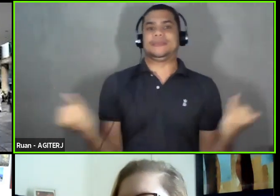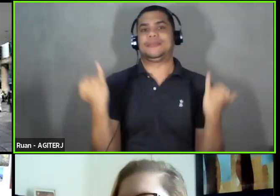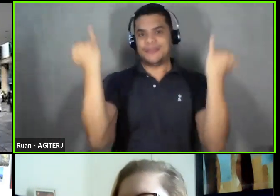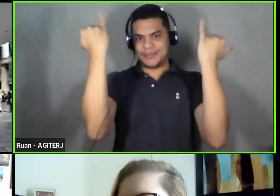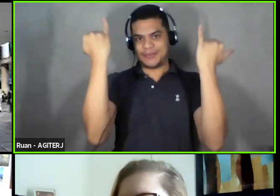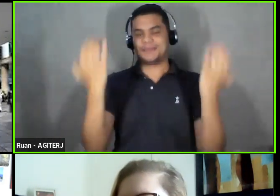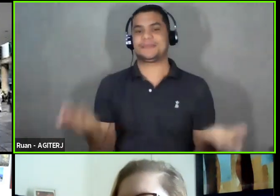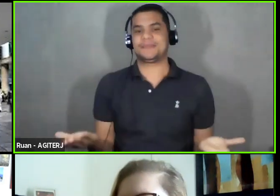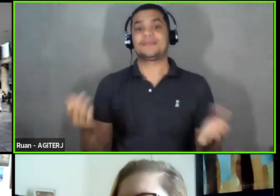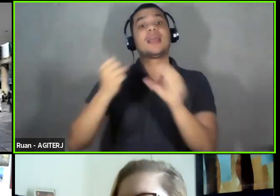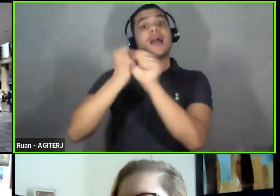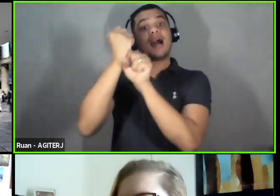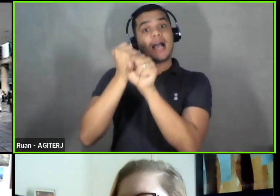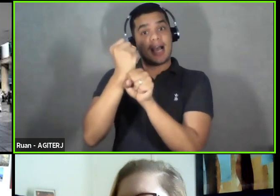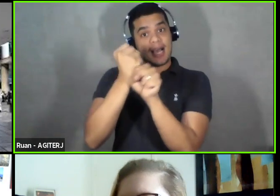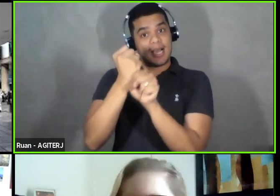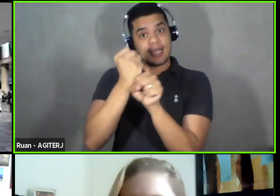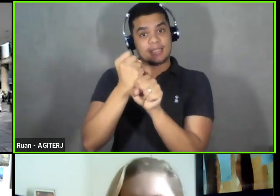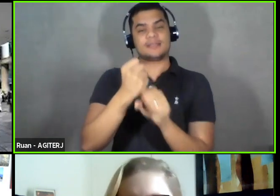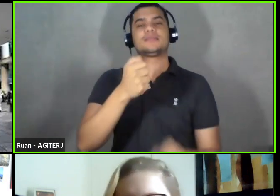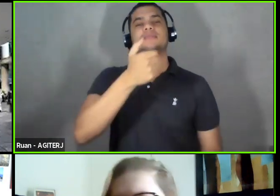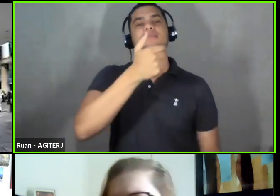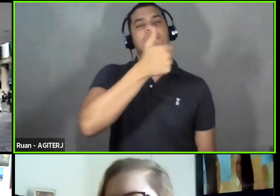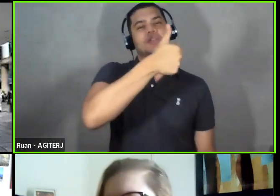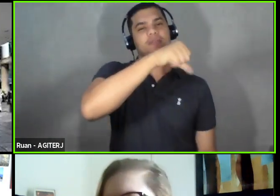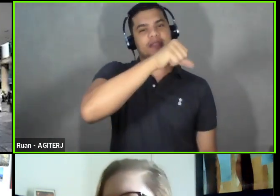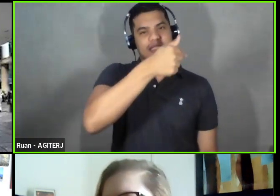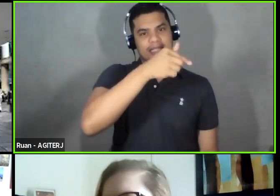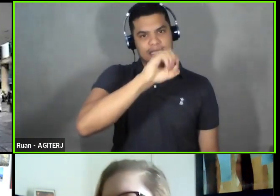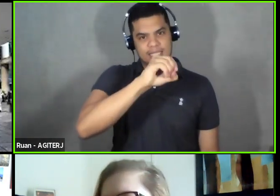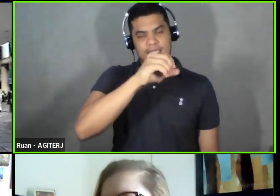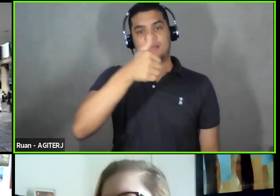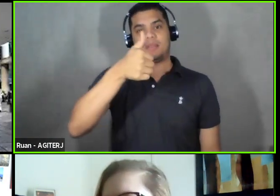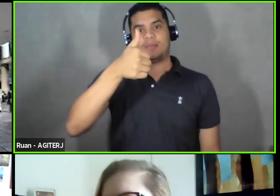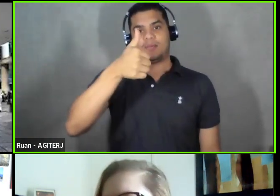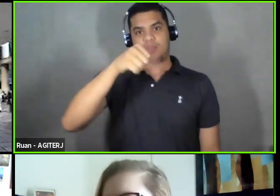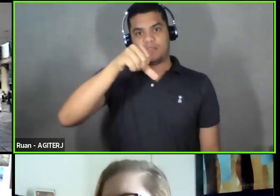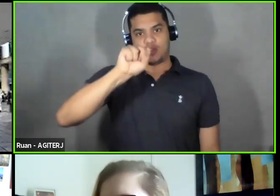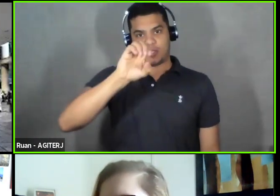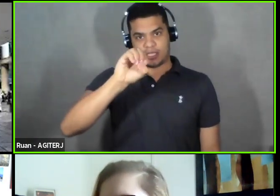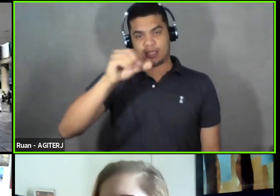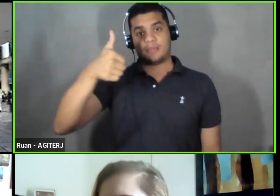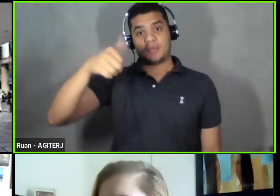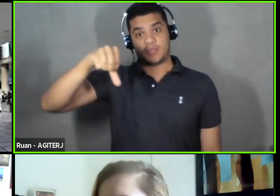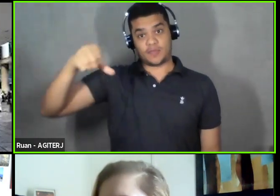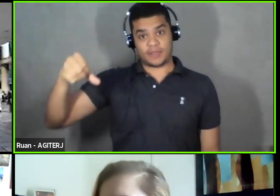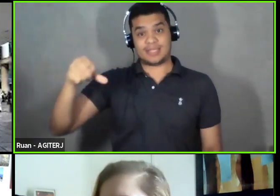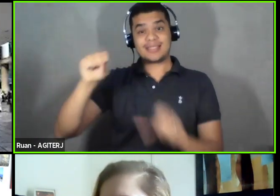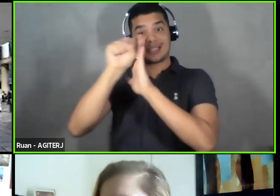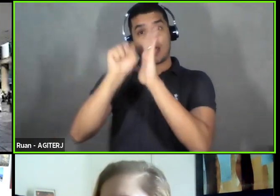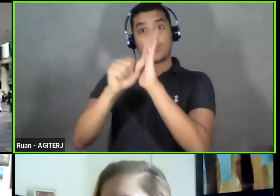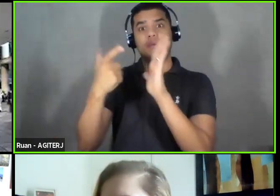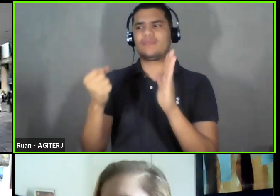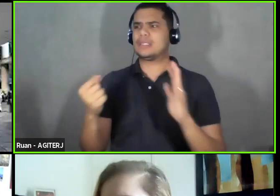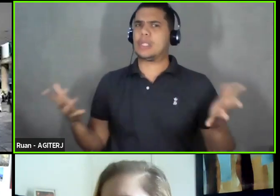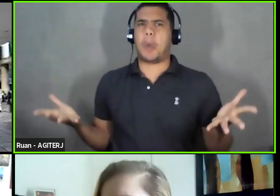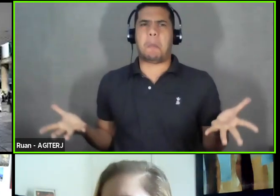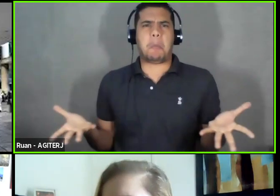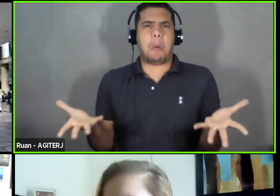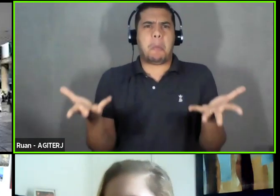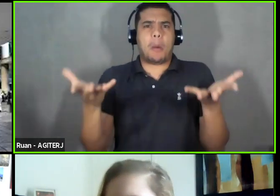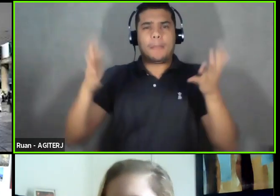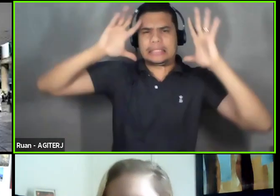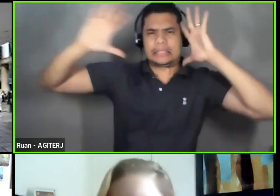Os anos de 70, 80 e 90 do século XX foram de intensa ebulição